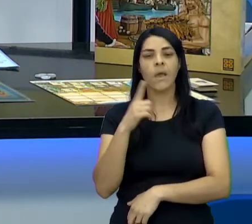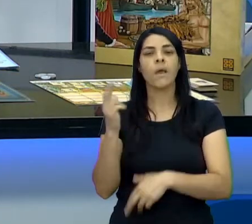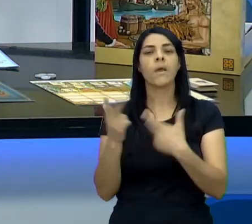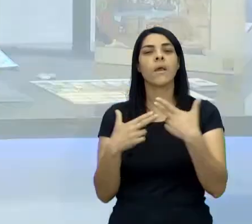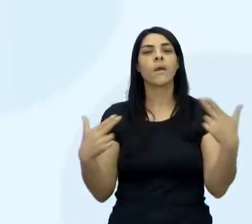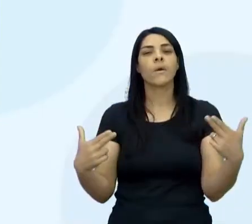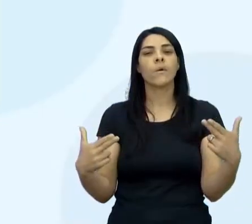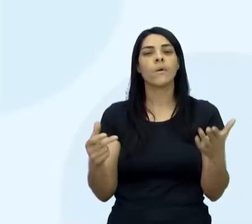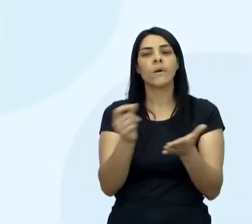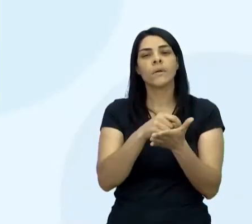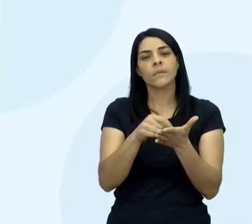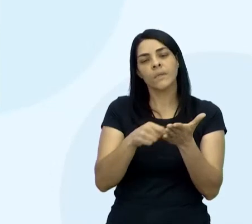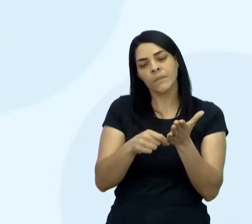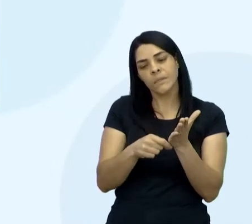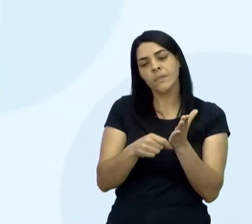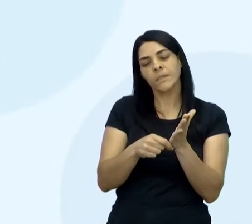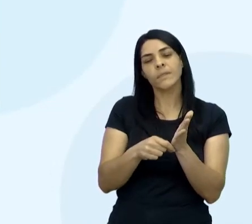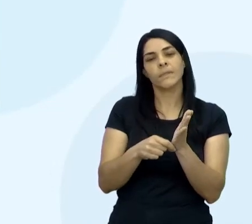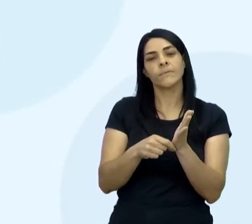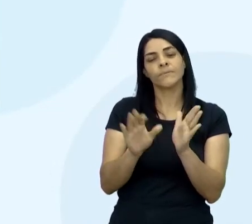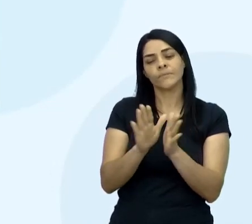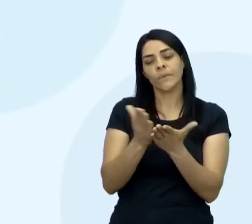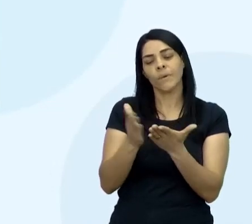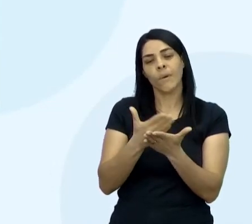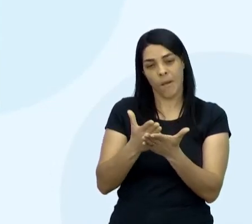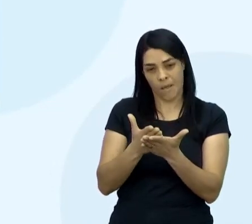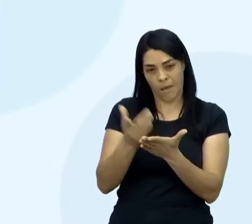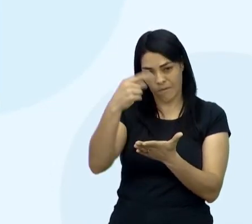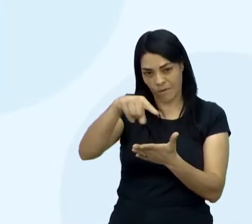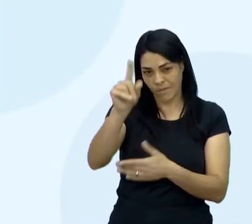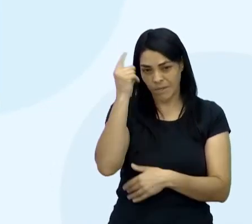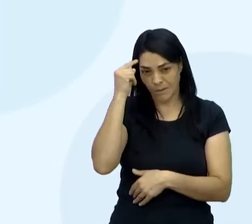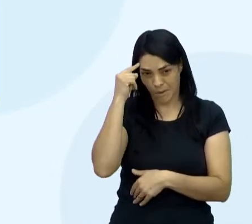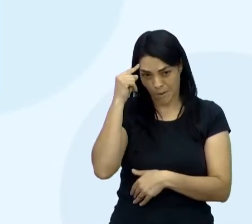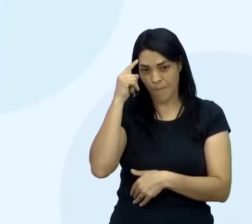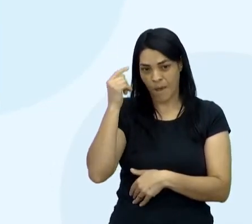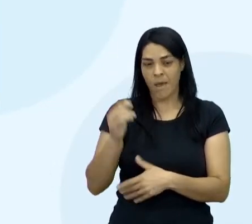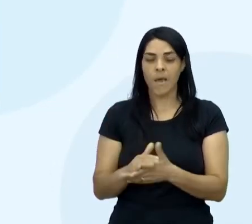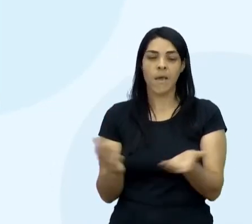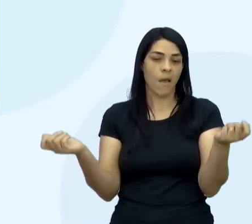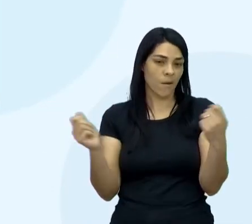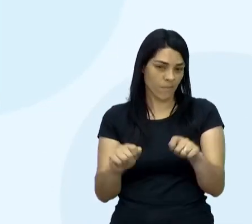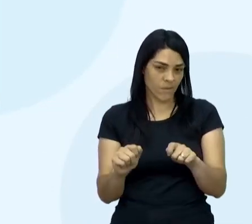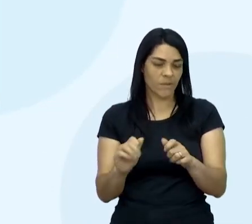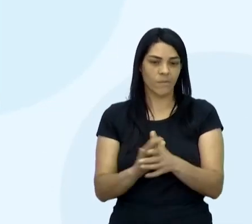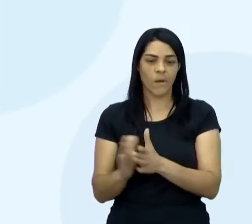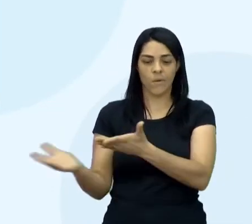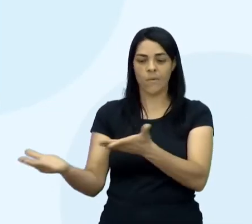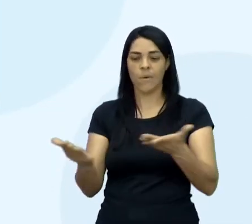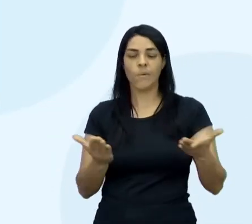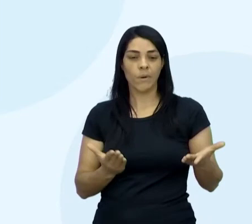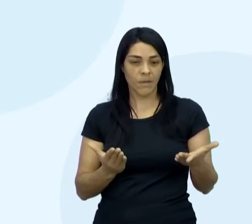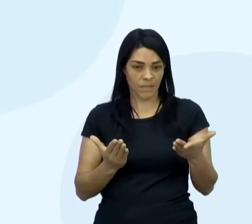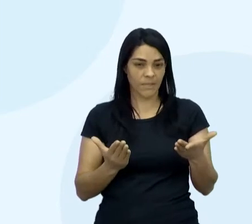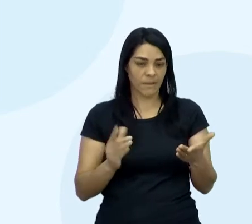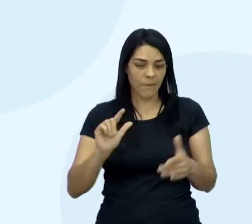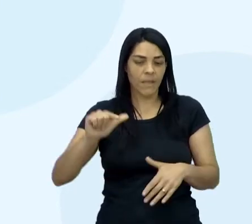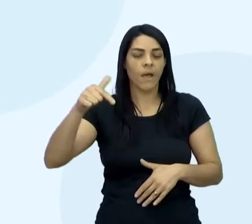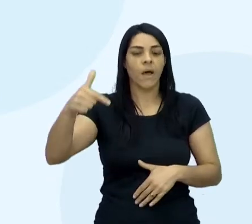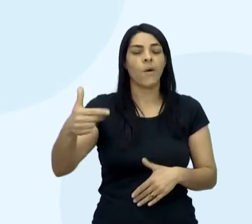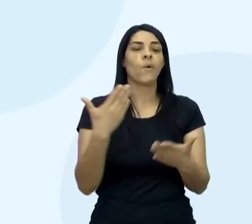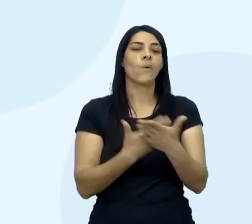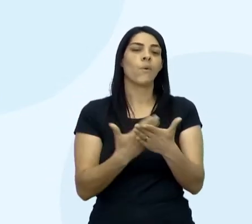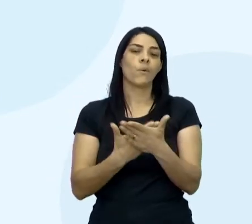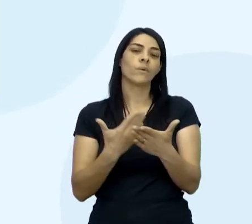do manual, pense aí nas suas possibilidades. A gente vai seguir falando sobre mecânica de jogos, vamos receber um convidado aqui na próxima aula, e ele